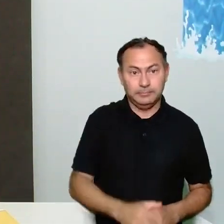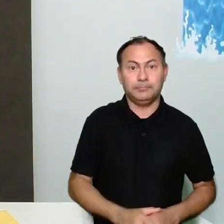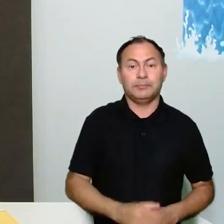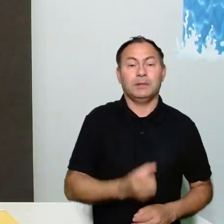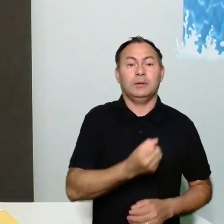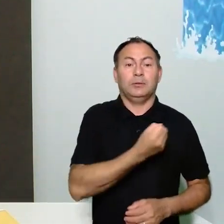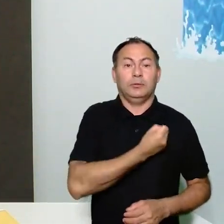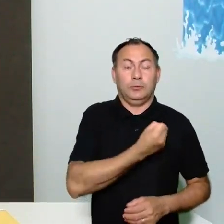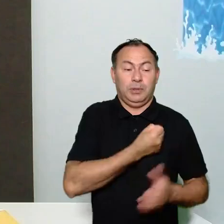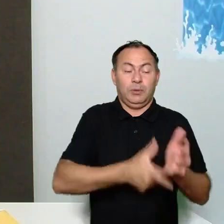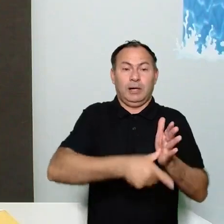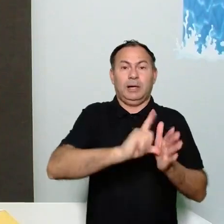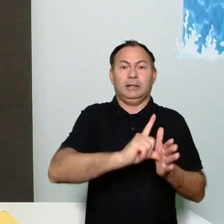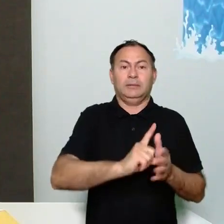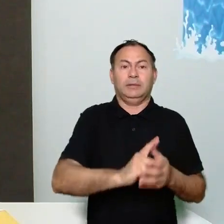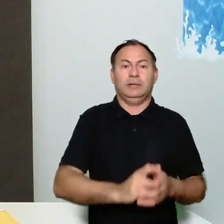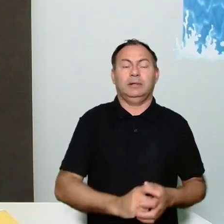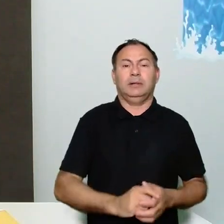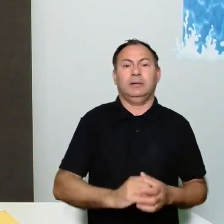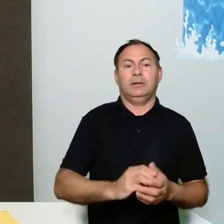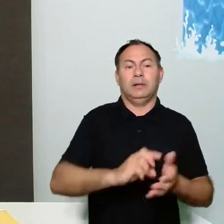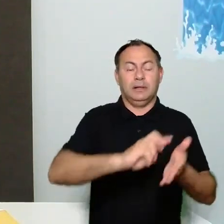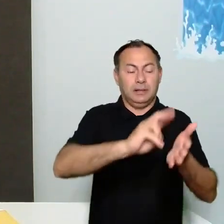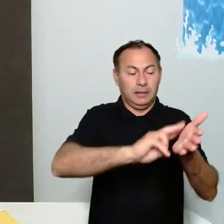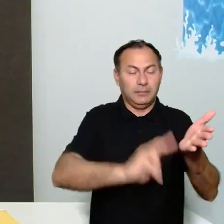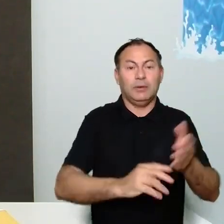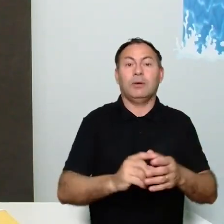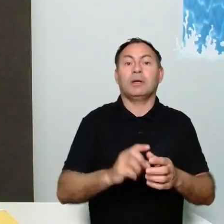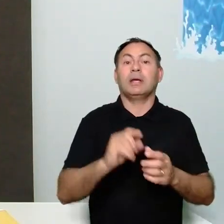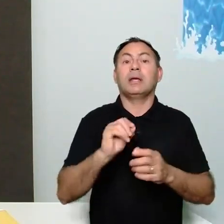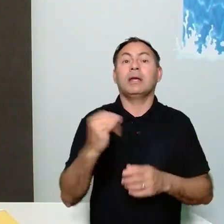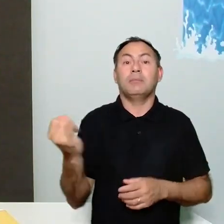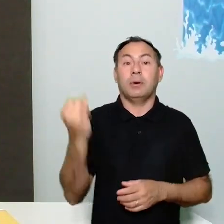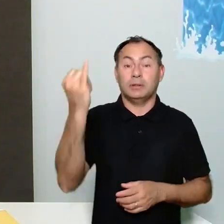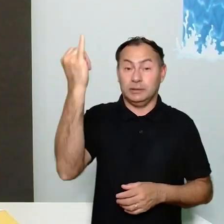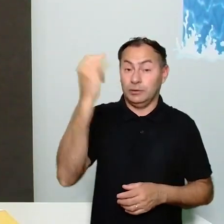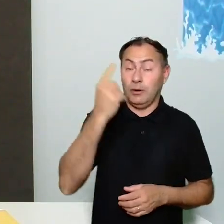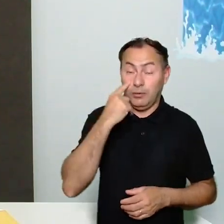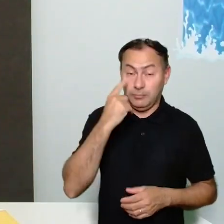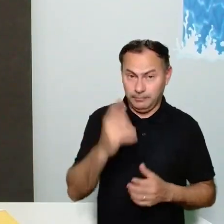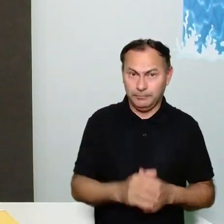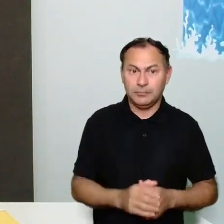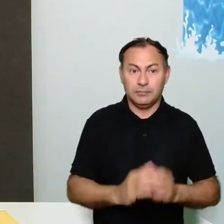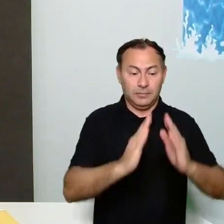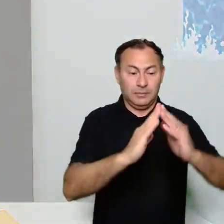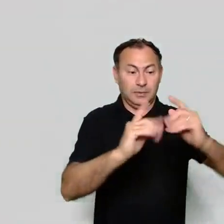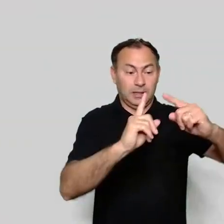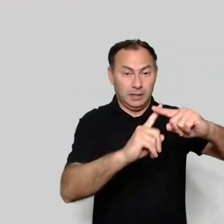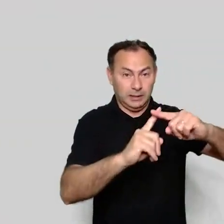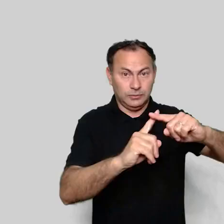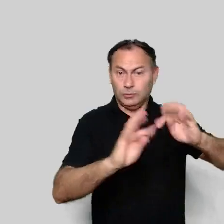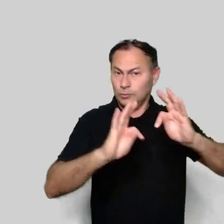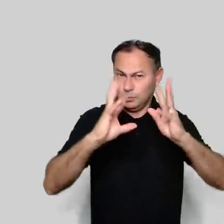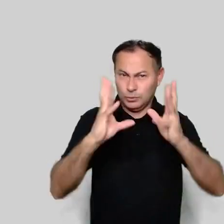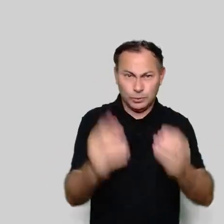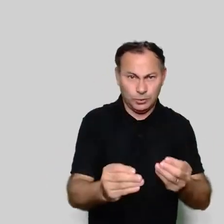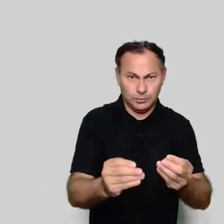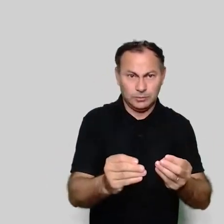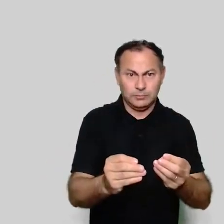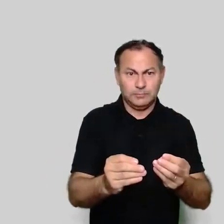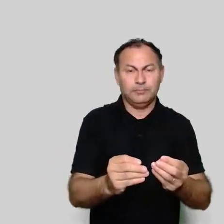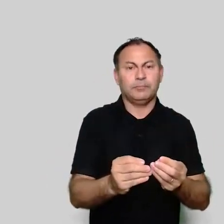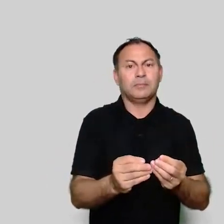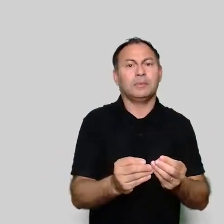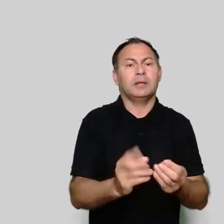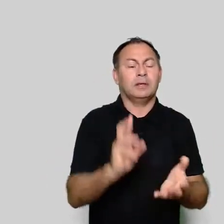No número anterior, 39, lemos, é importante isso, na igreja, todos,